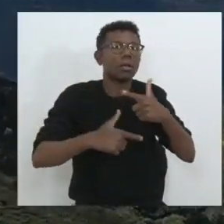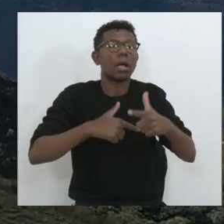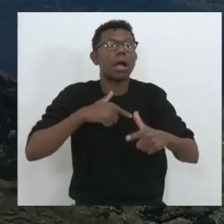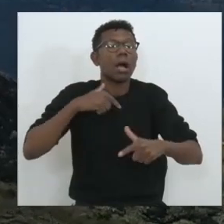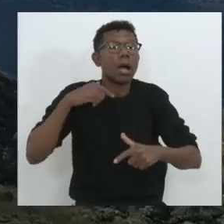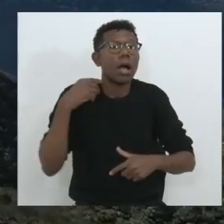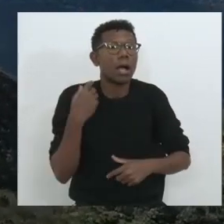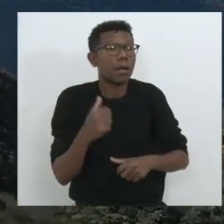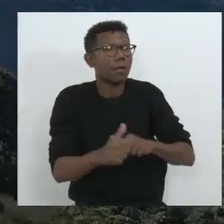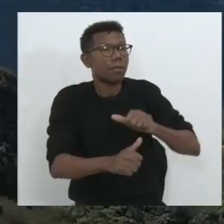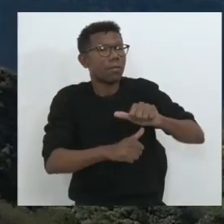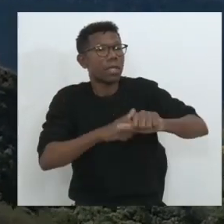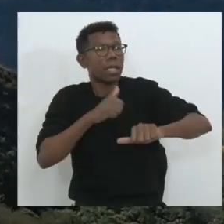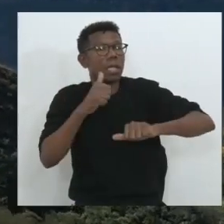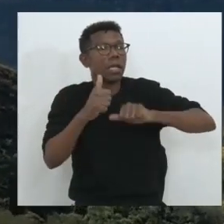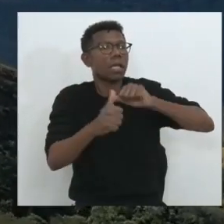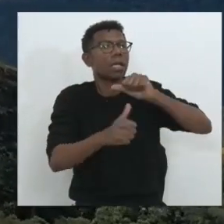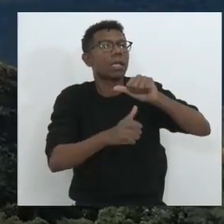peão do